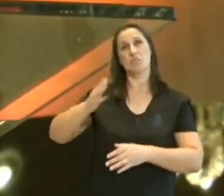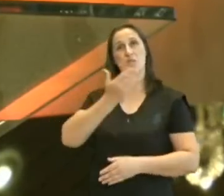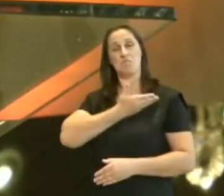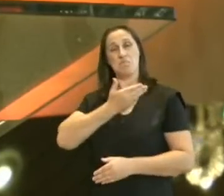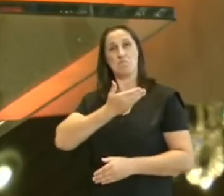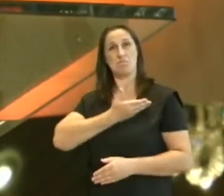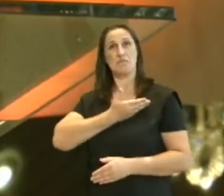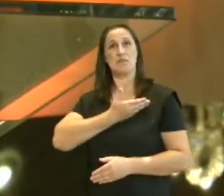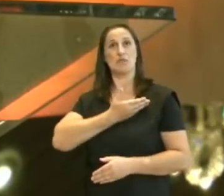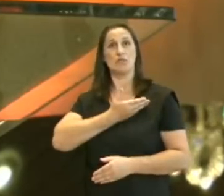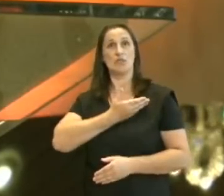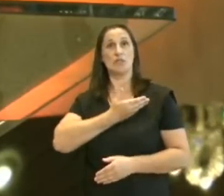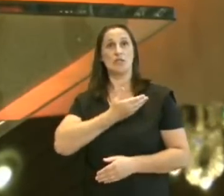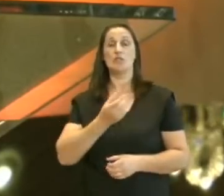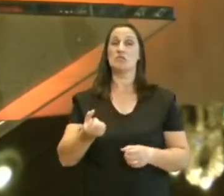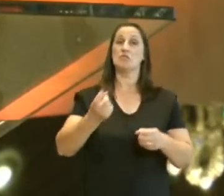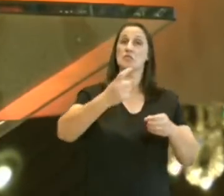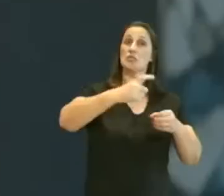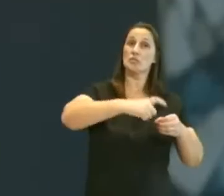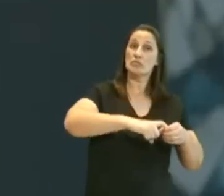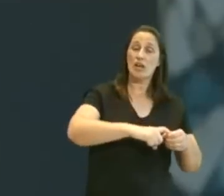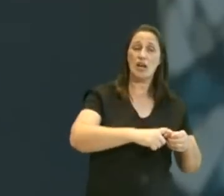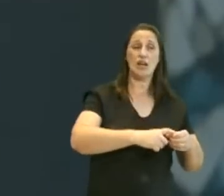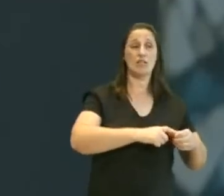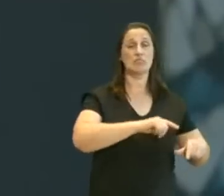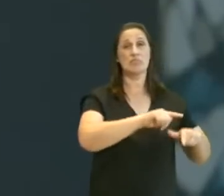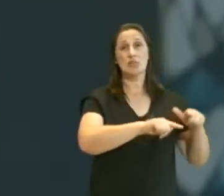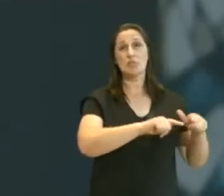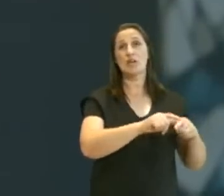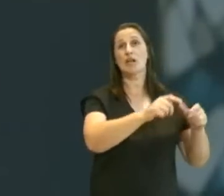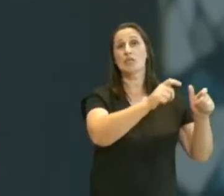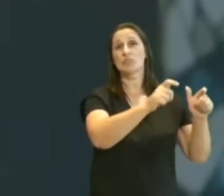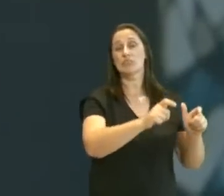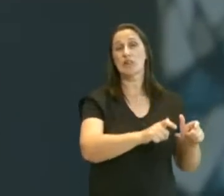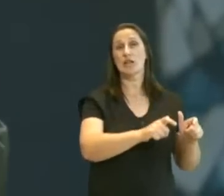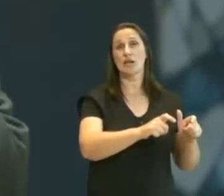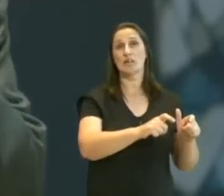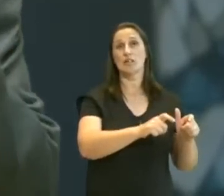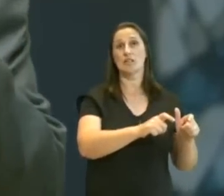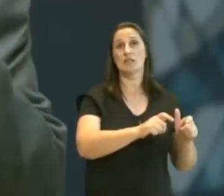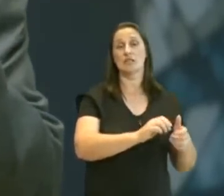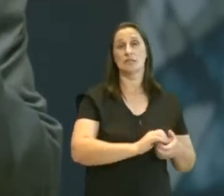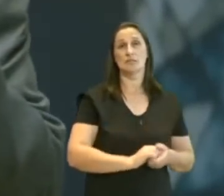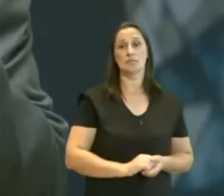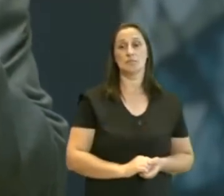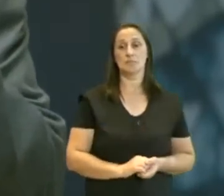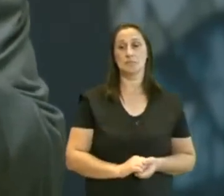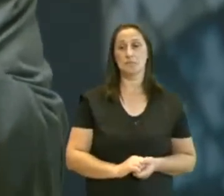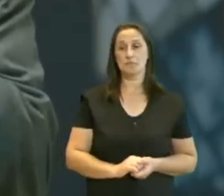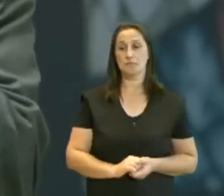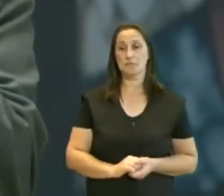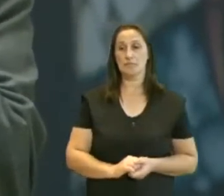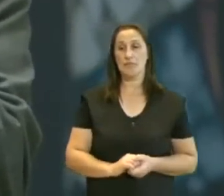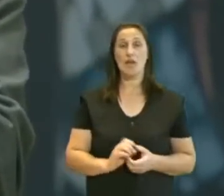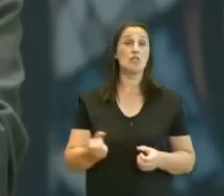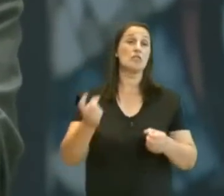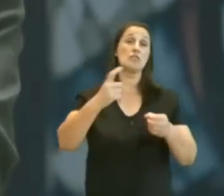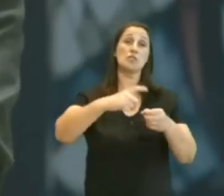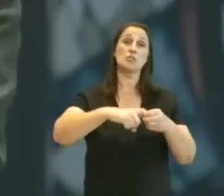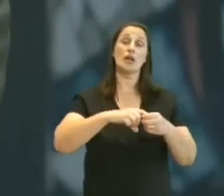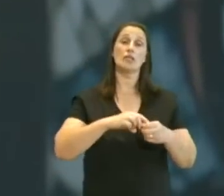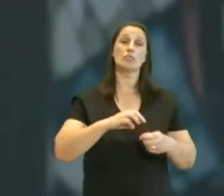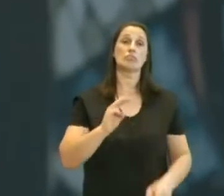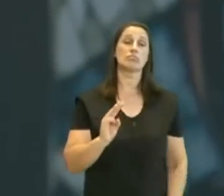Decidiram voltar a ser quem sempre foram, antes de abandonarem tudo para seguir Jesus. Vamos voltar aqui para a